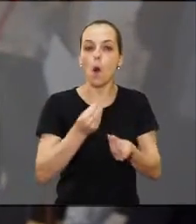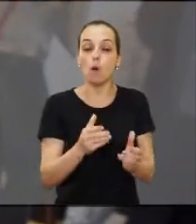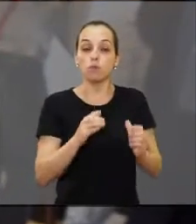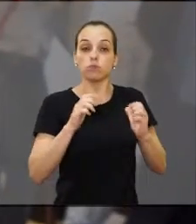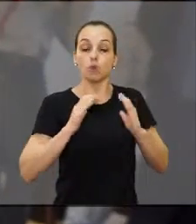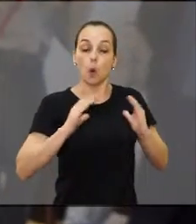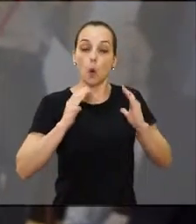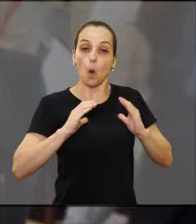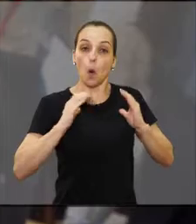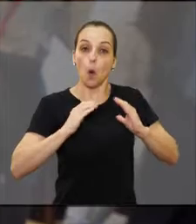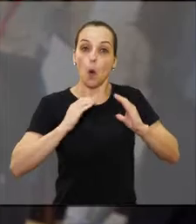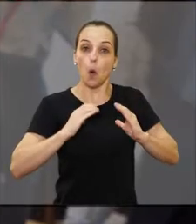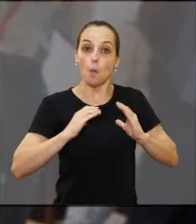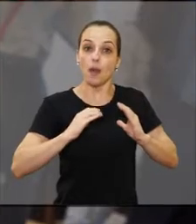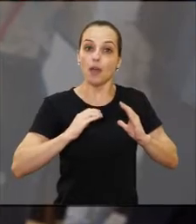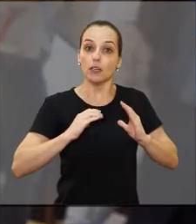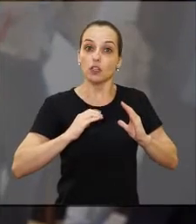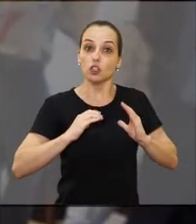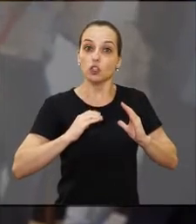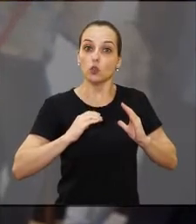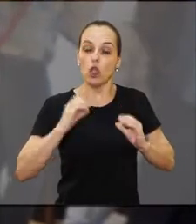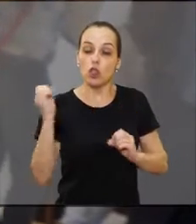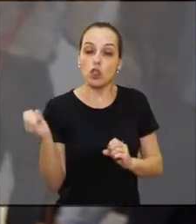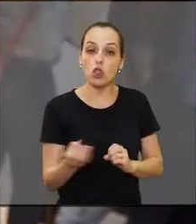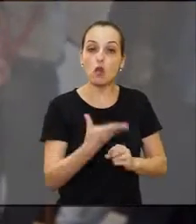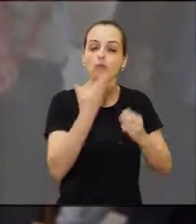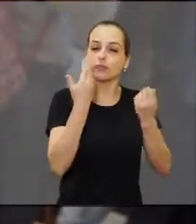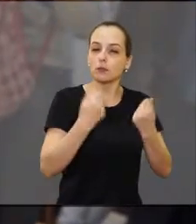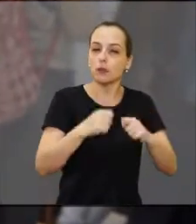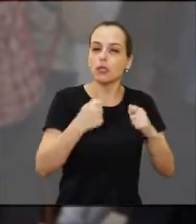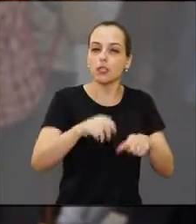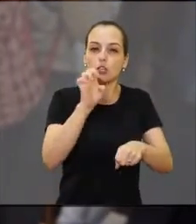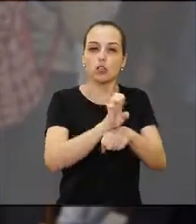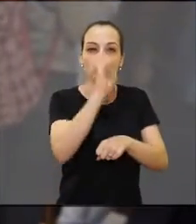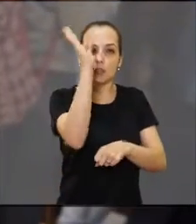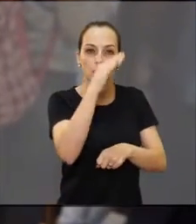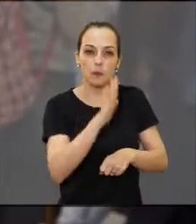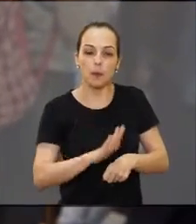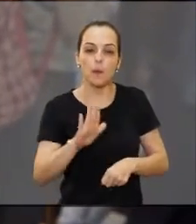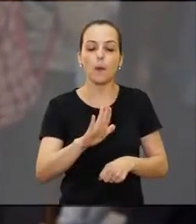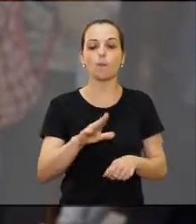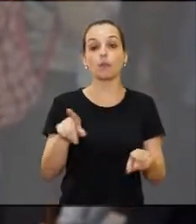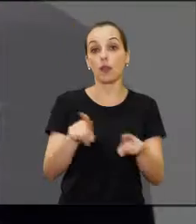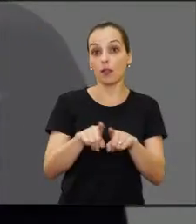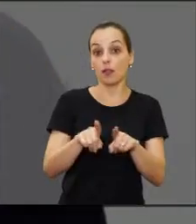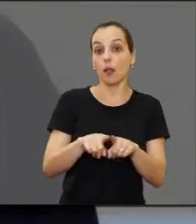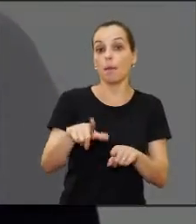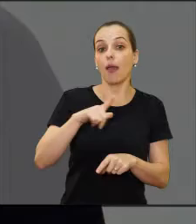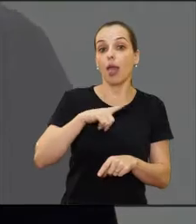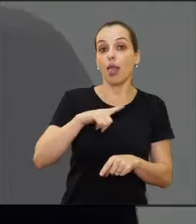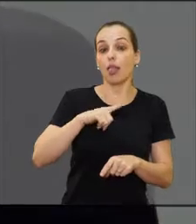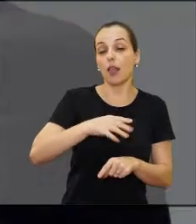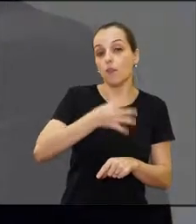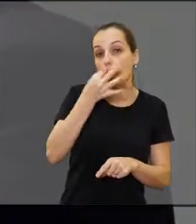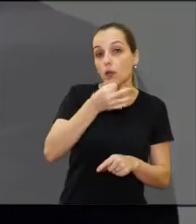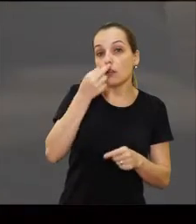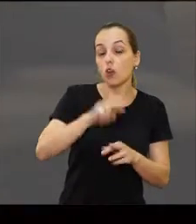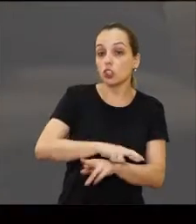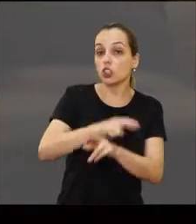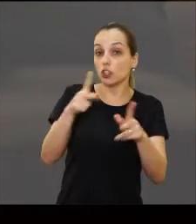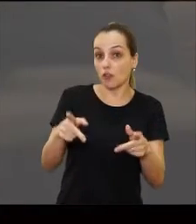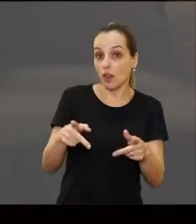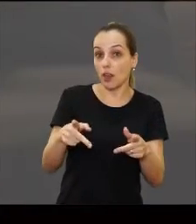vamos nos posicionar diante dessa nova necessidade do Estado brasileiro. Também houve contraponto